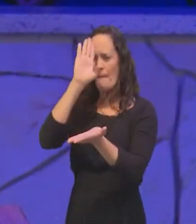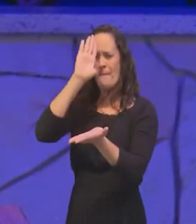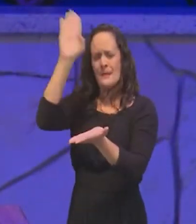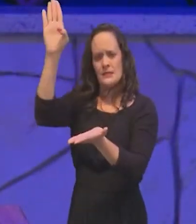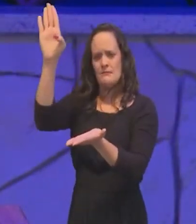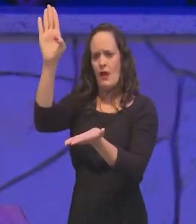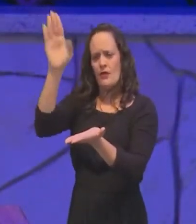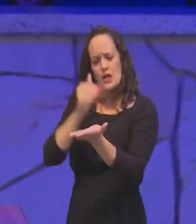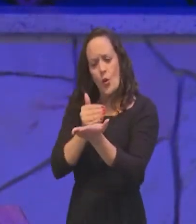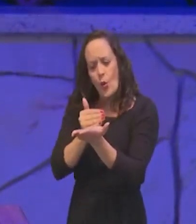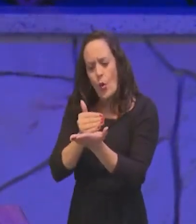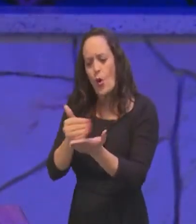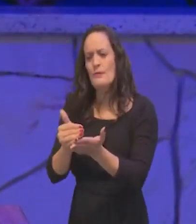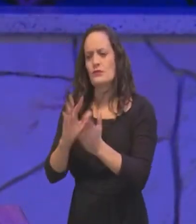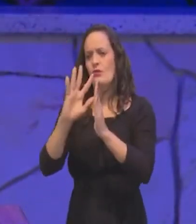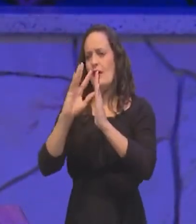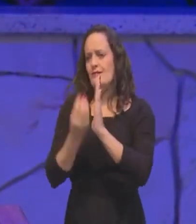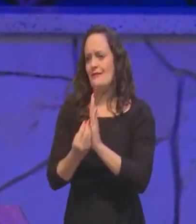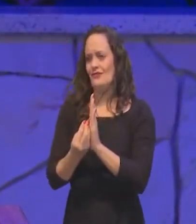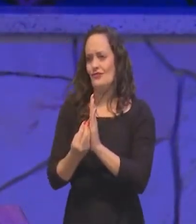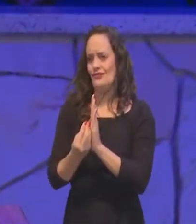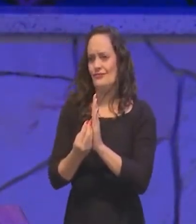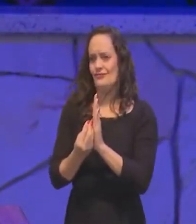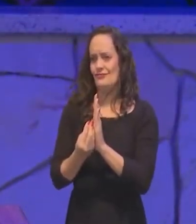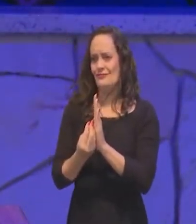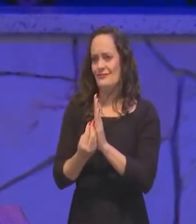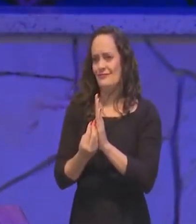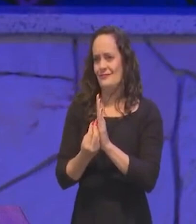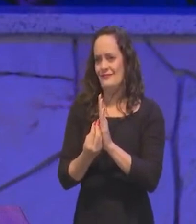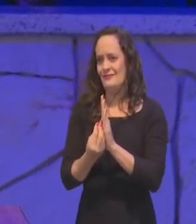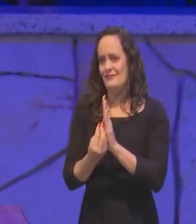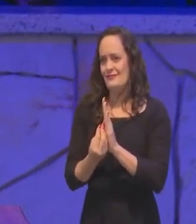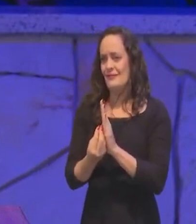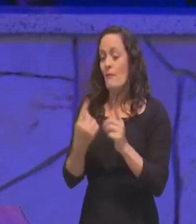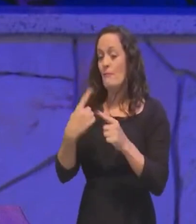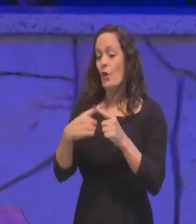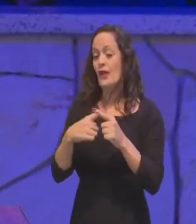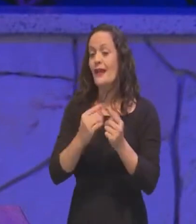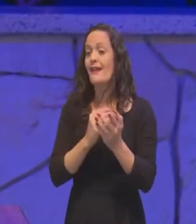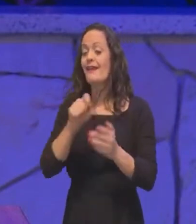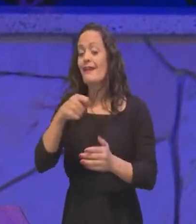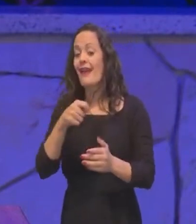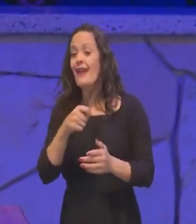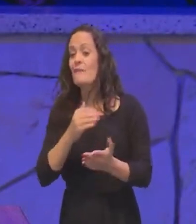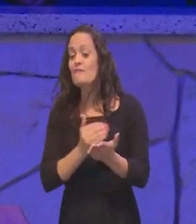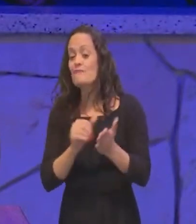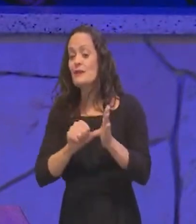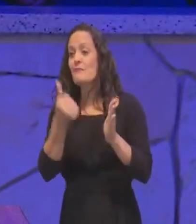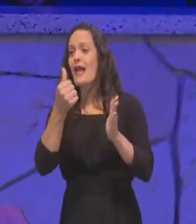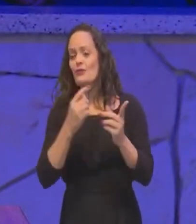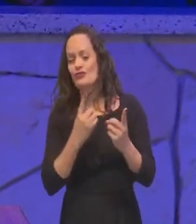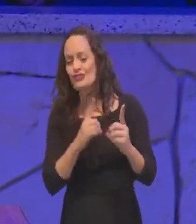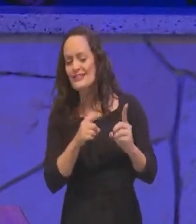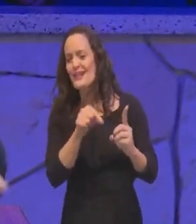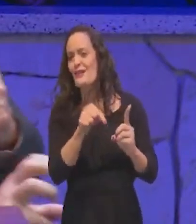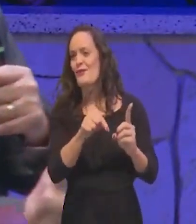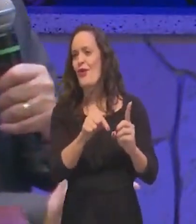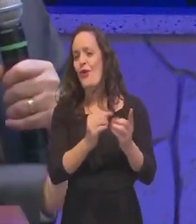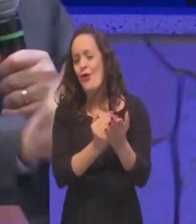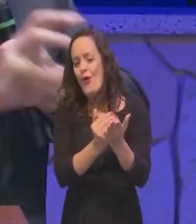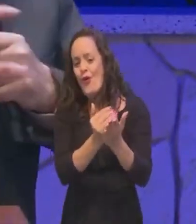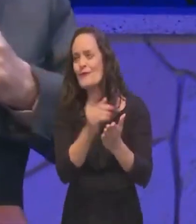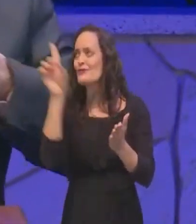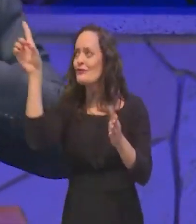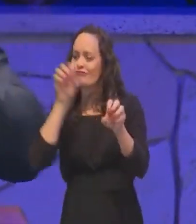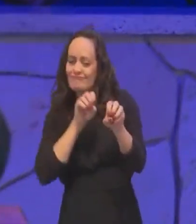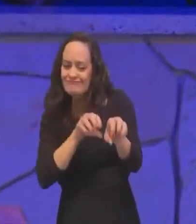igreja. Ele é quem começa, através dos seus discípulos, esta atividade espiritual de